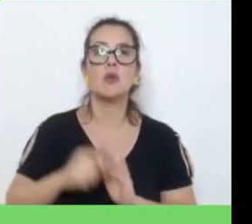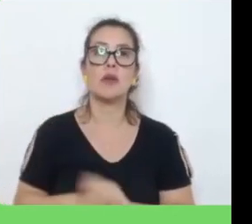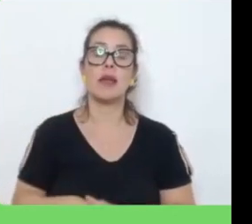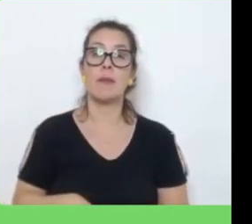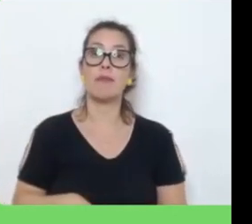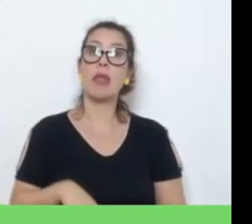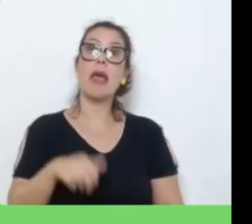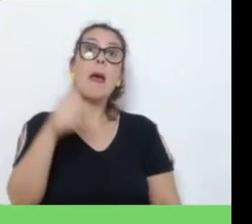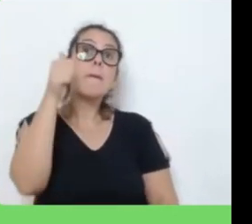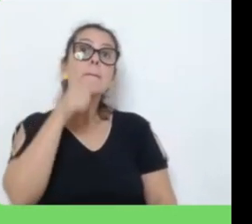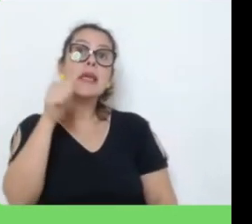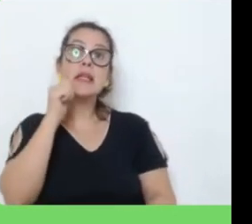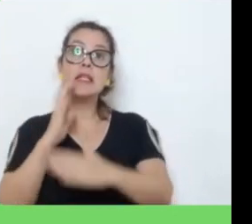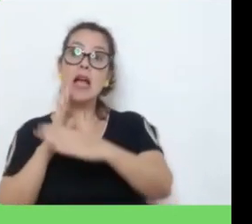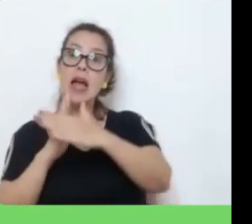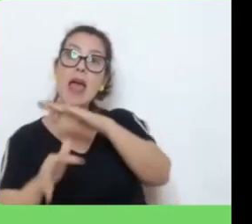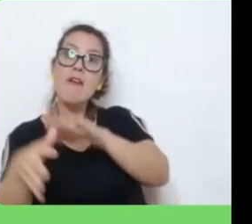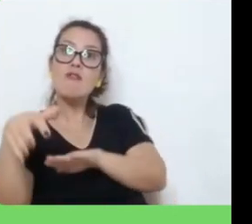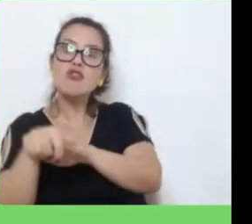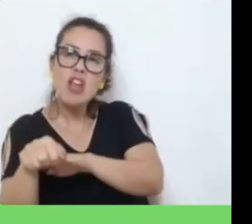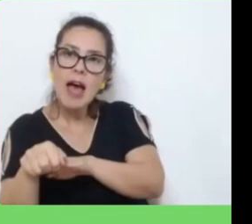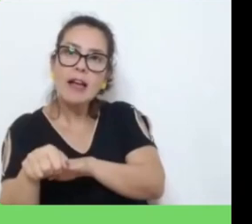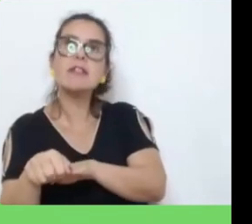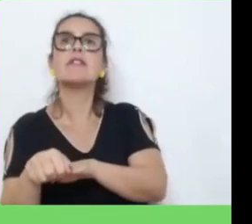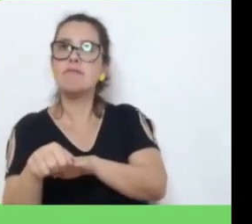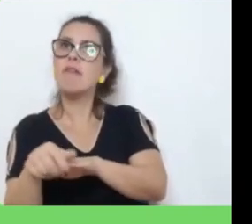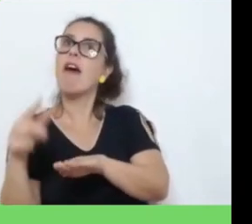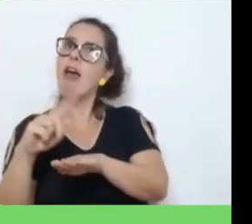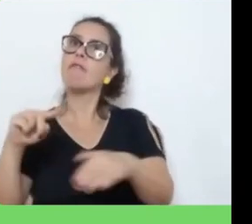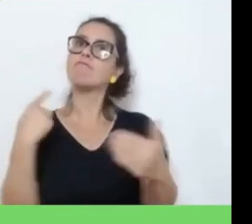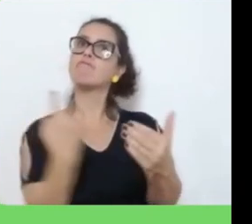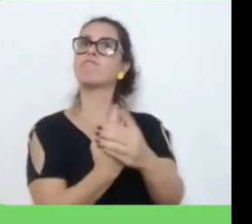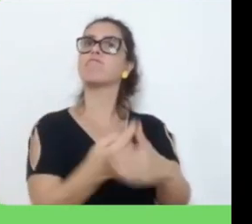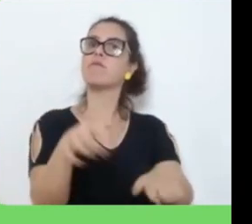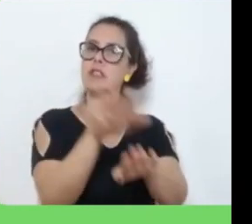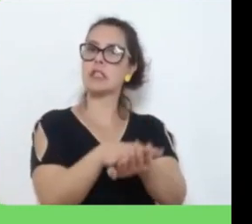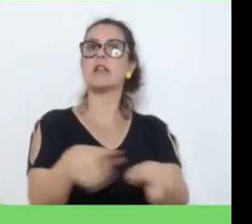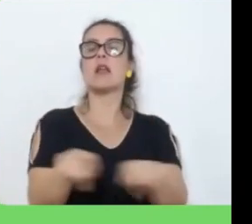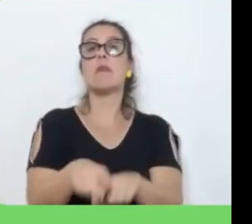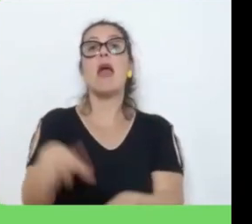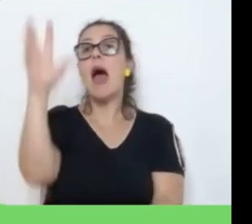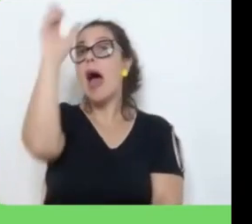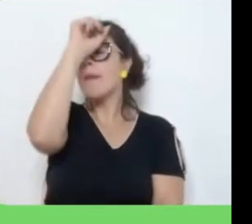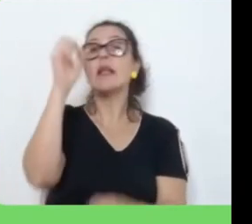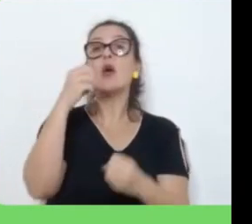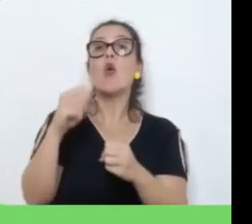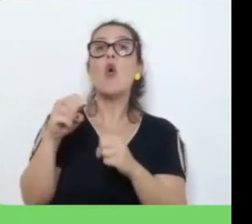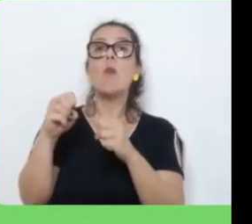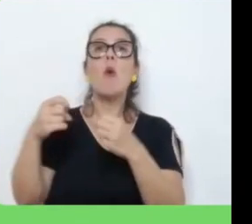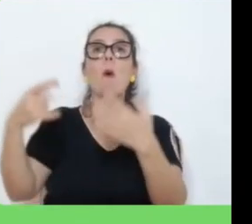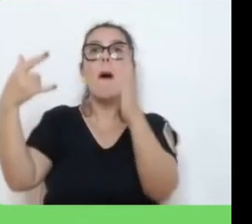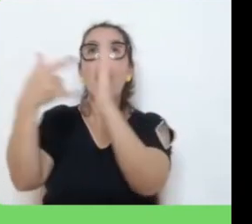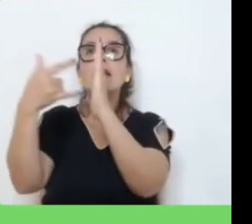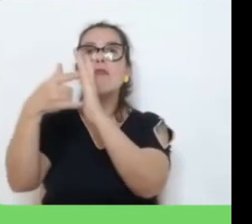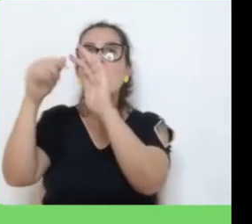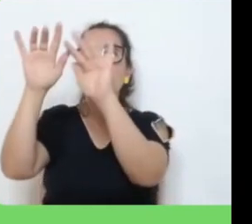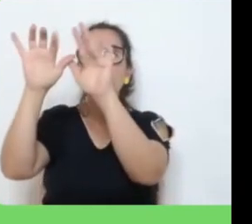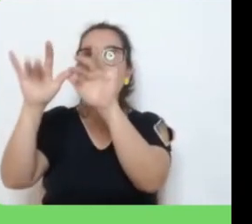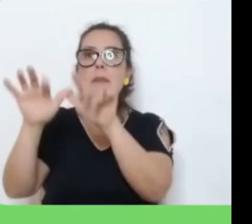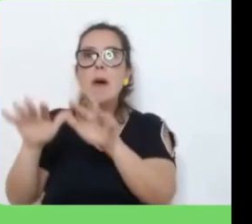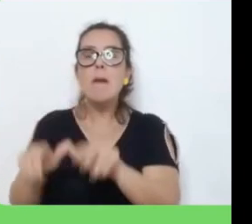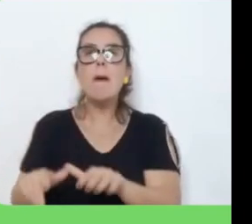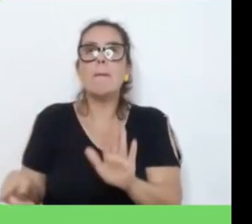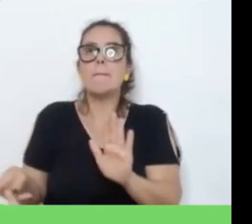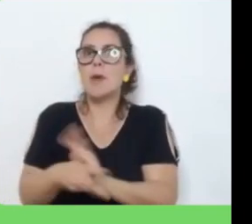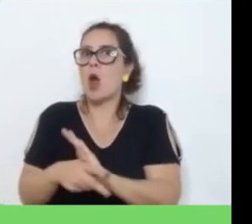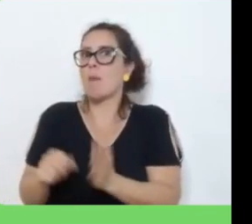refugiadas olha adocentes meninas refugiadas a aprender programação de games então é muito interessante eles